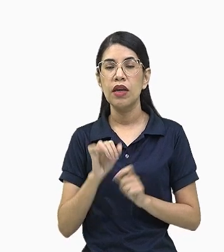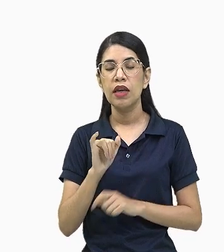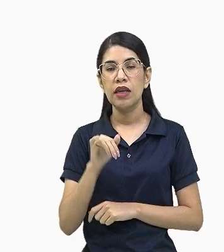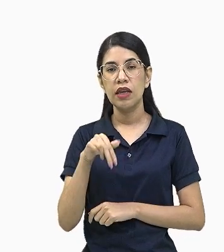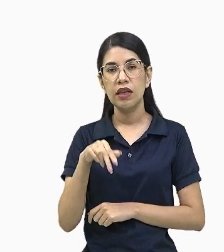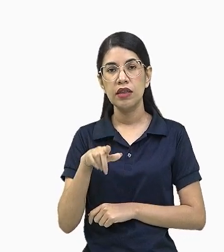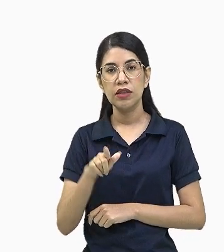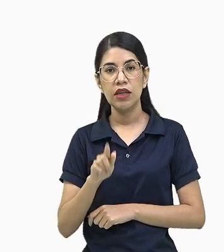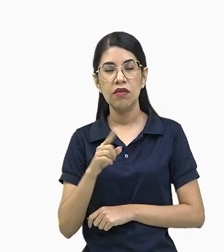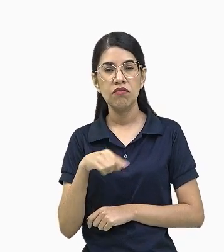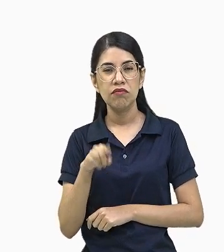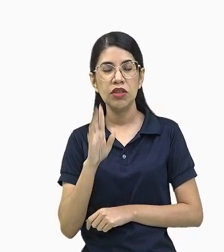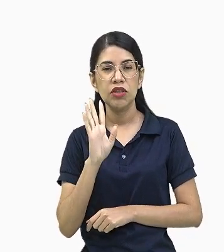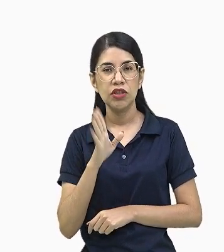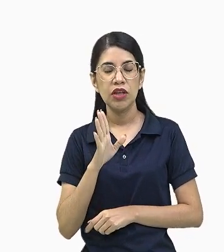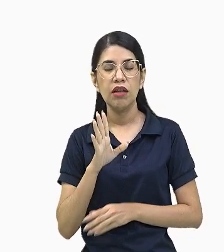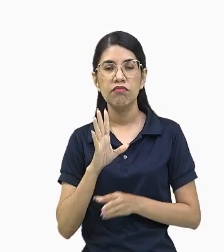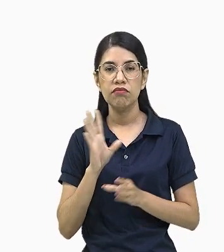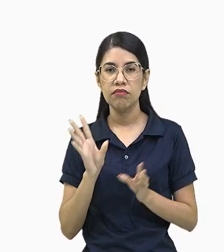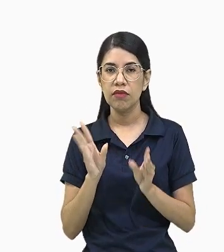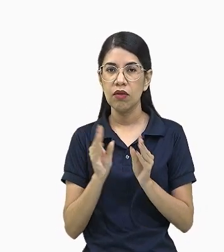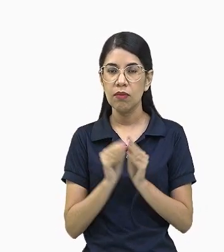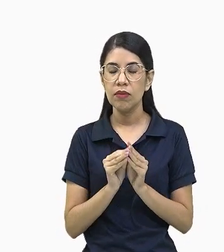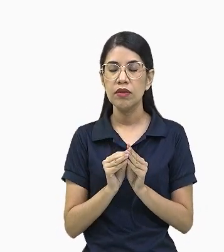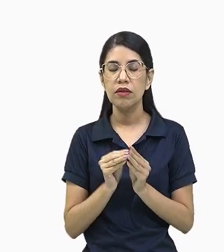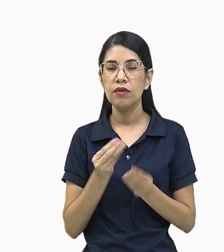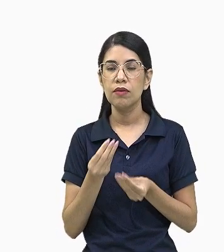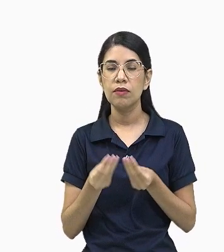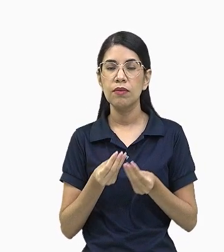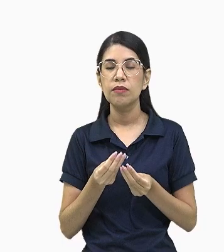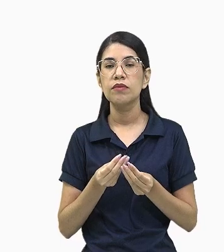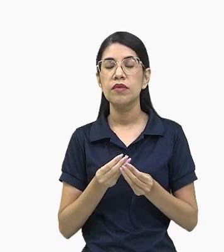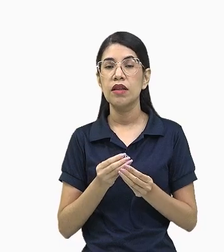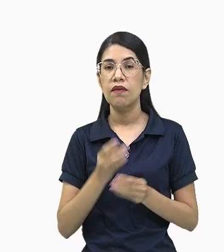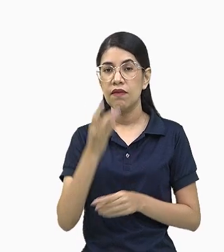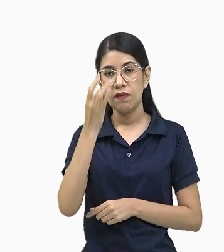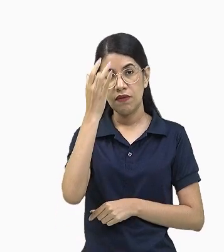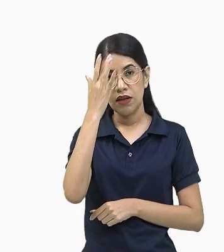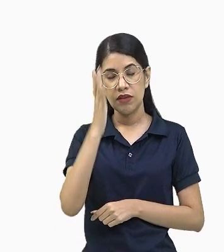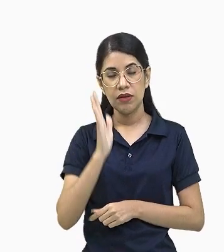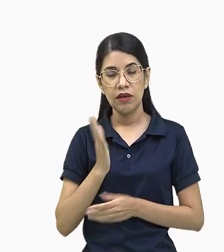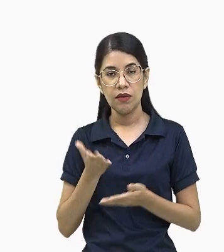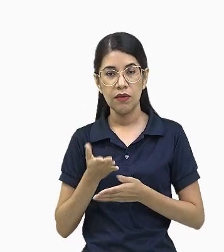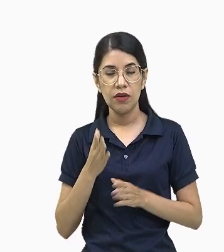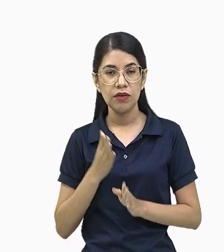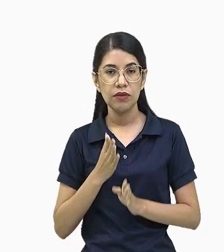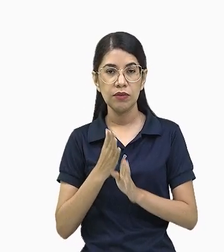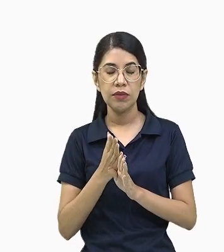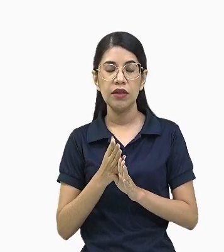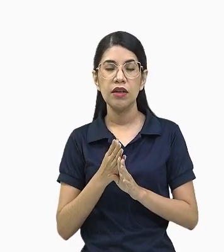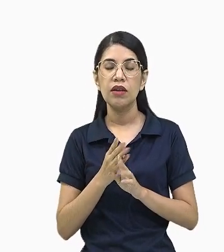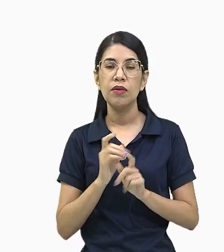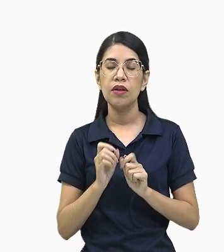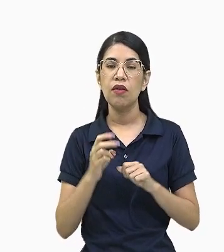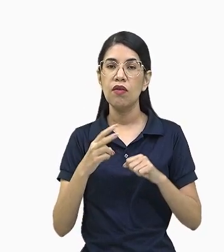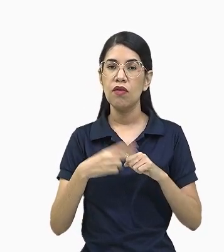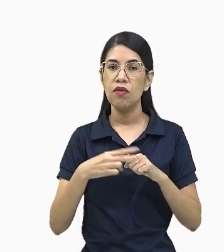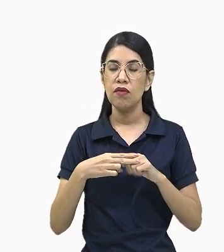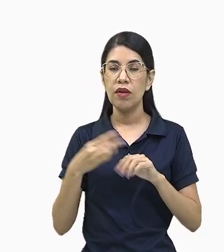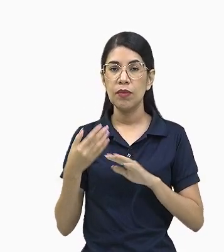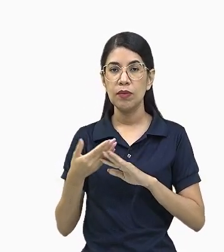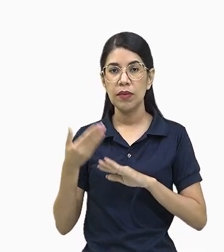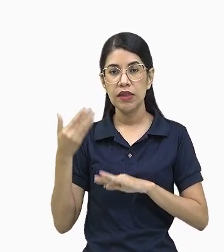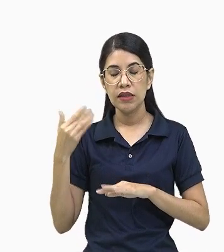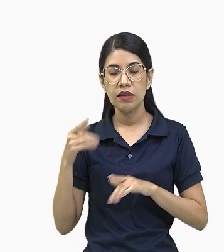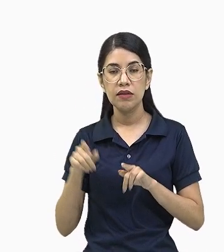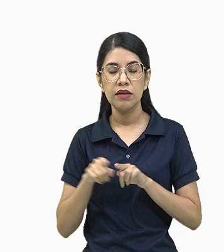ing. Eu sei que você completou comigo. Então, agora tá fácil. Você precisa identificar o verbo to be no passado e a